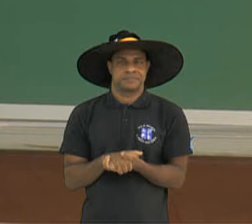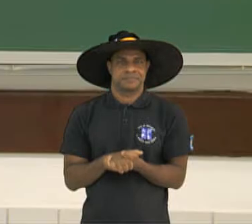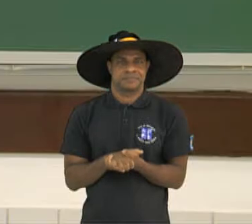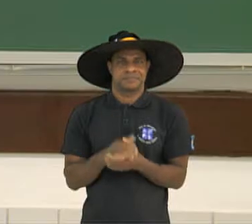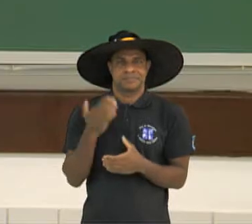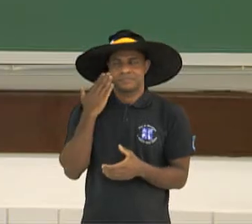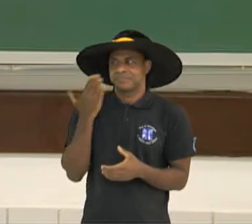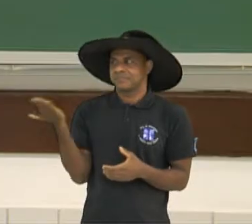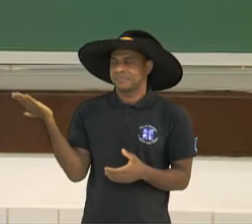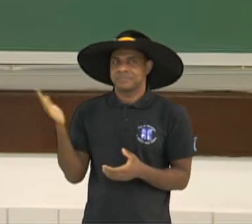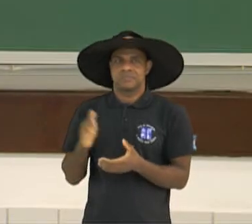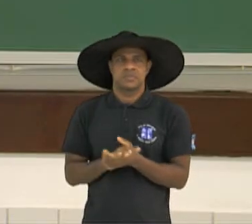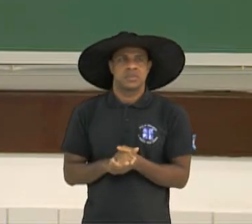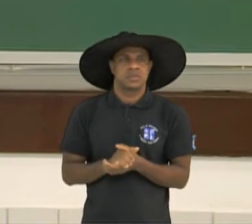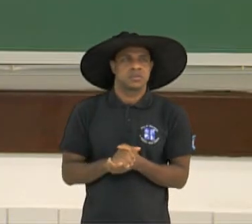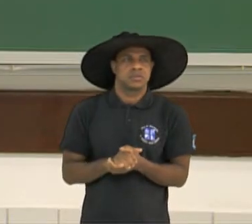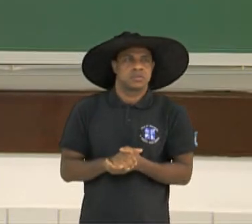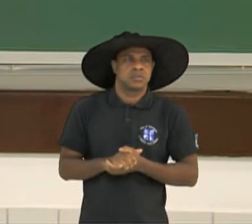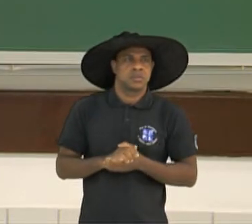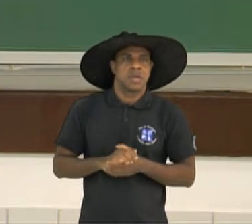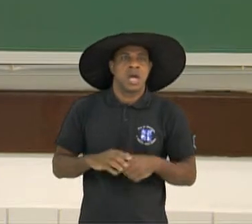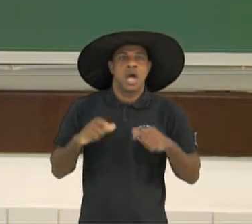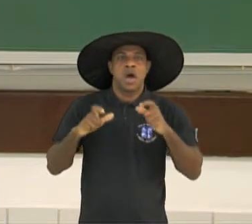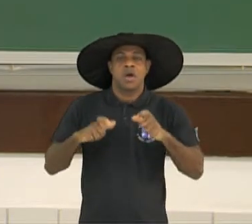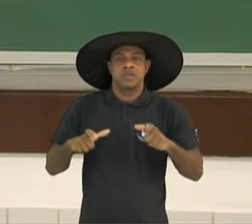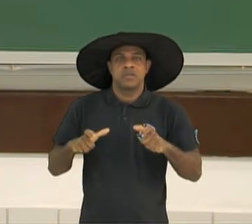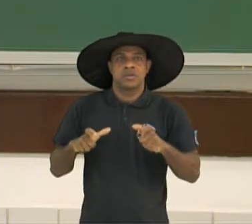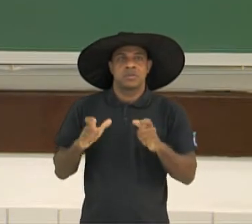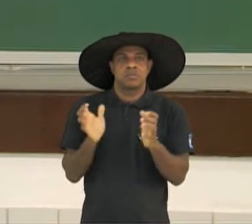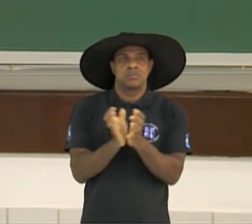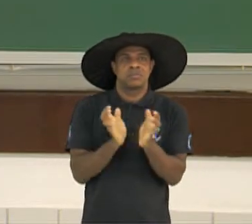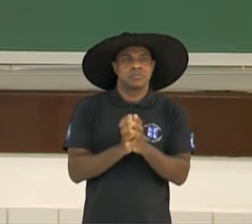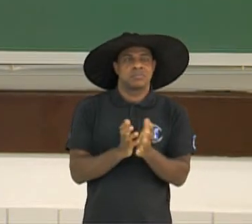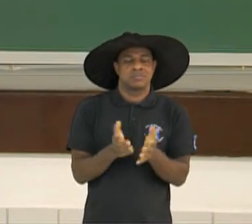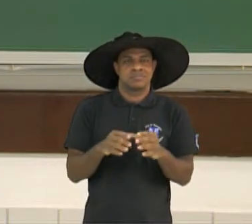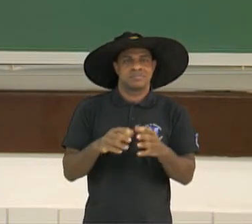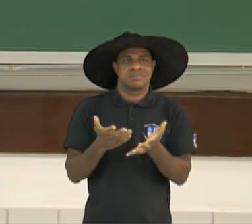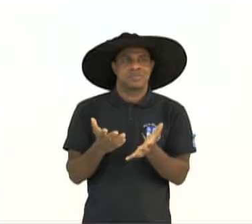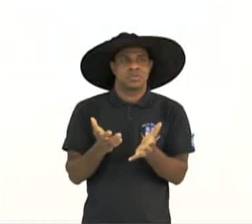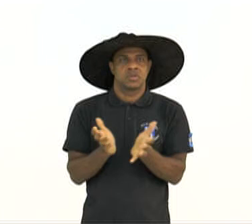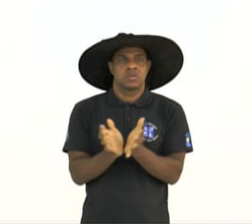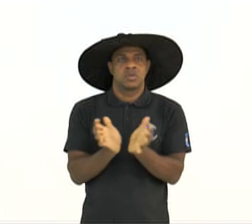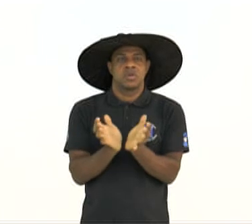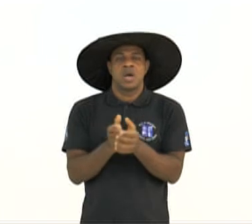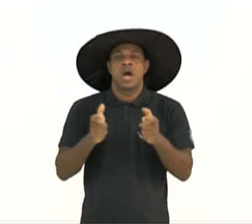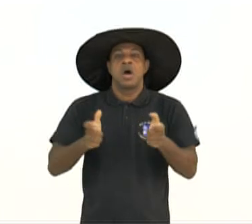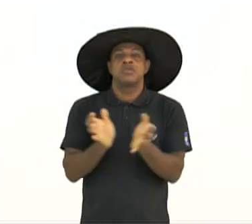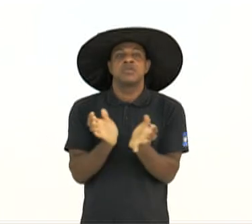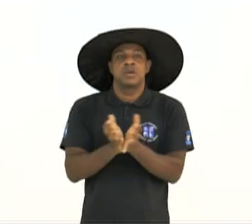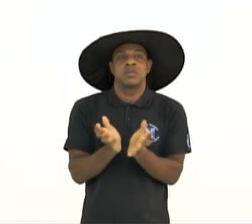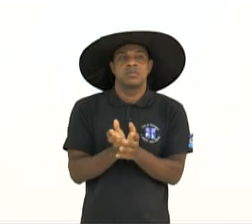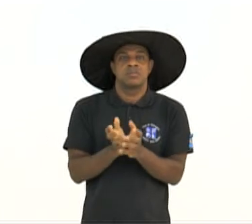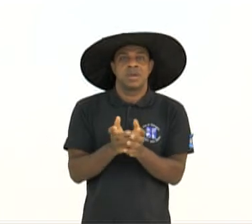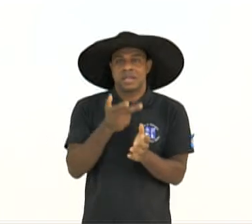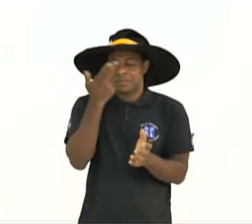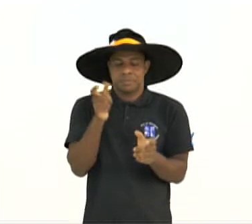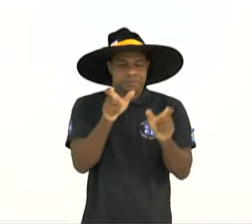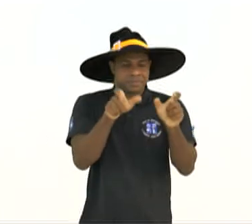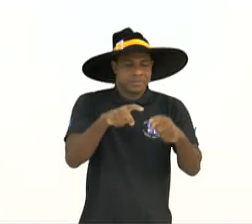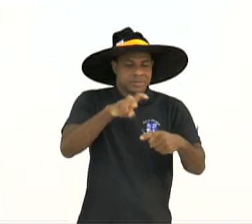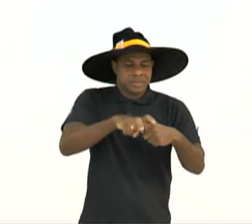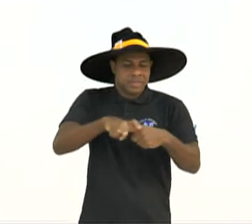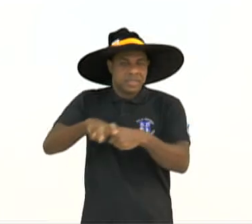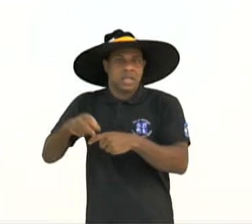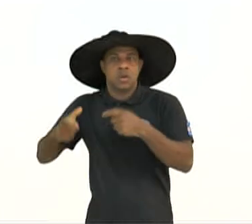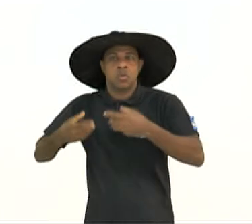comic strip? Onde estão os participantes na nossa tirinha? In a museum, in the mall, or in a TV